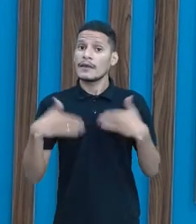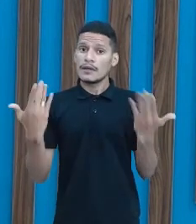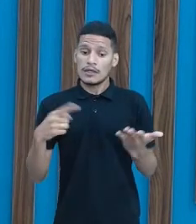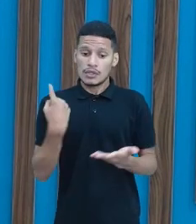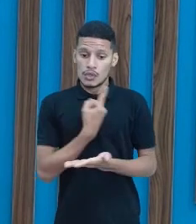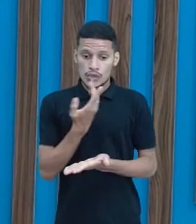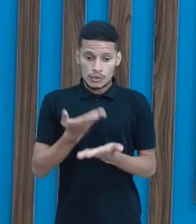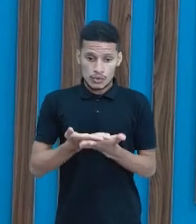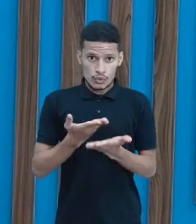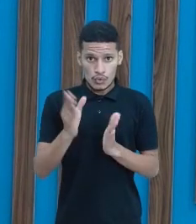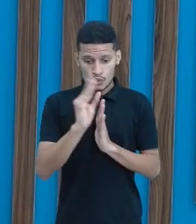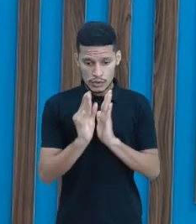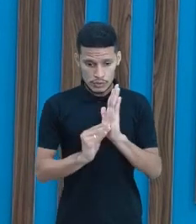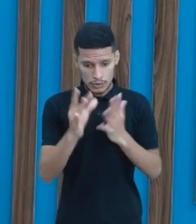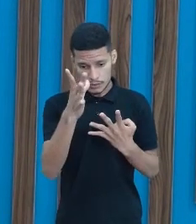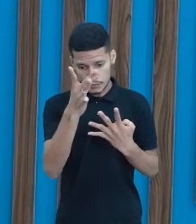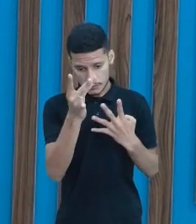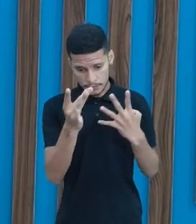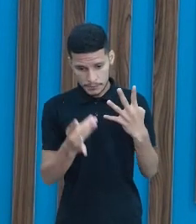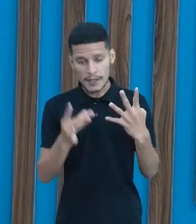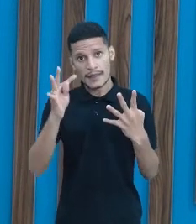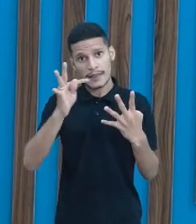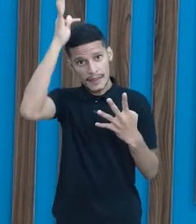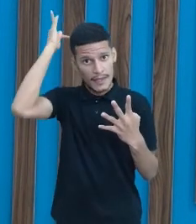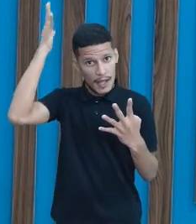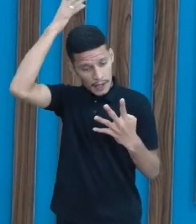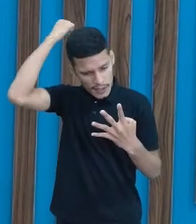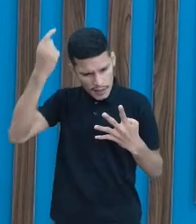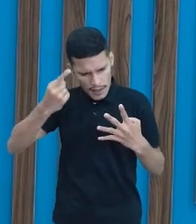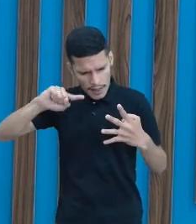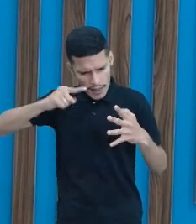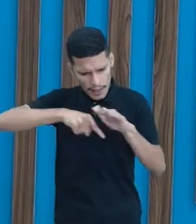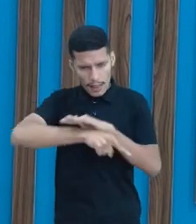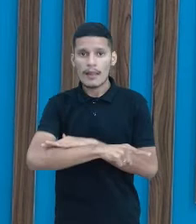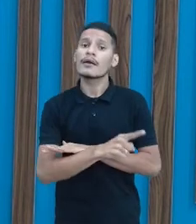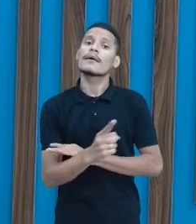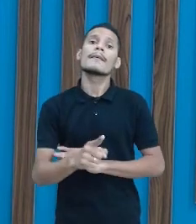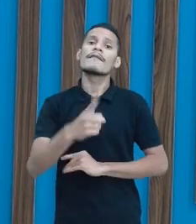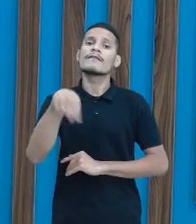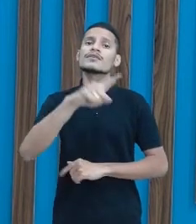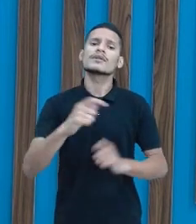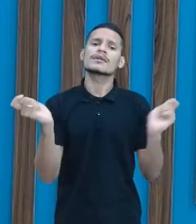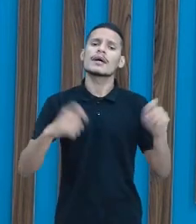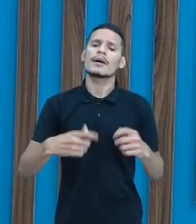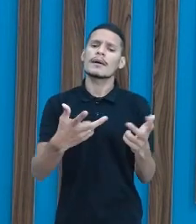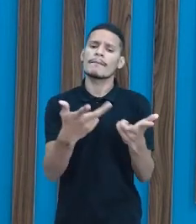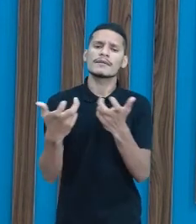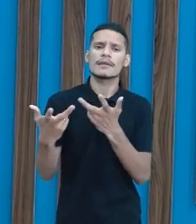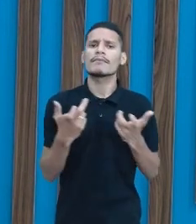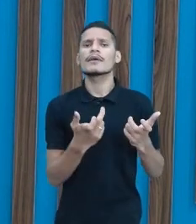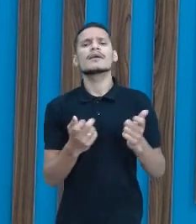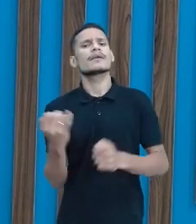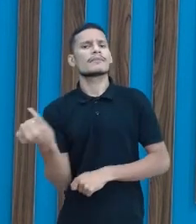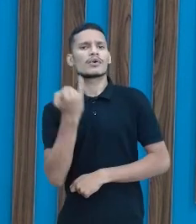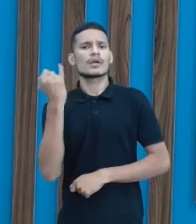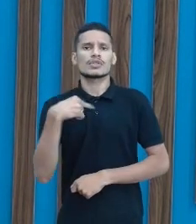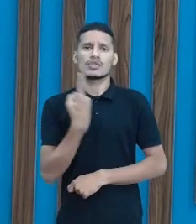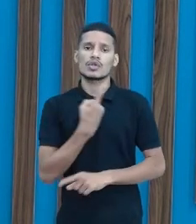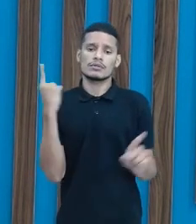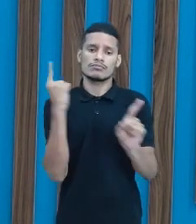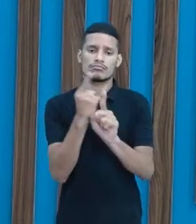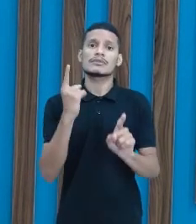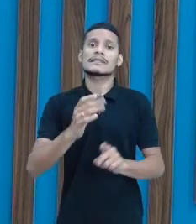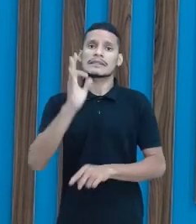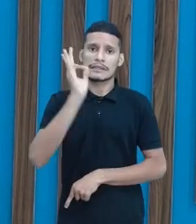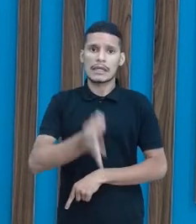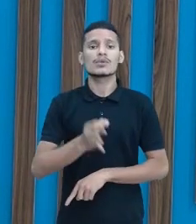hoje um conteúdo cheio de detalhes, né? Tiago tentou esmiuçar ao máximo para que você percebesse que é bem importante a gente identificar corretamente